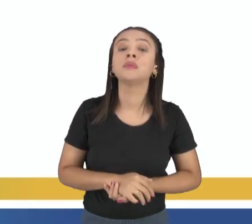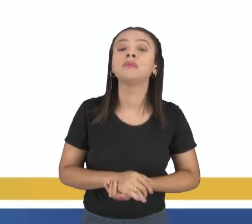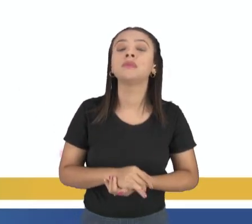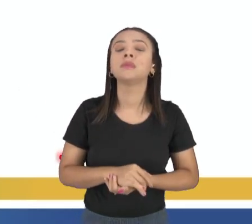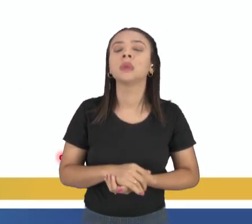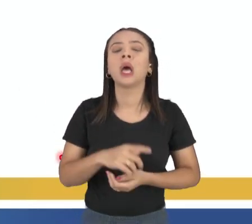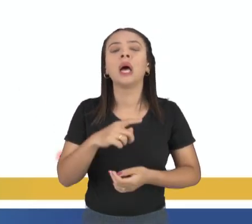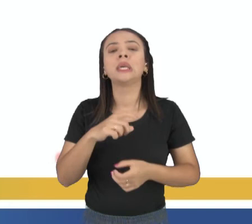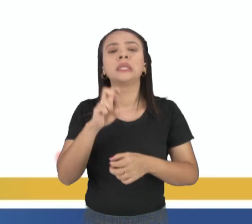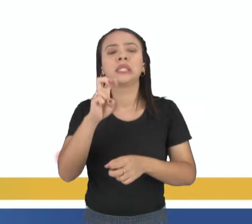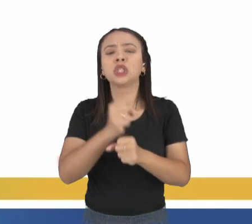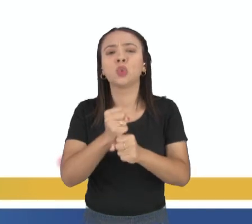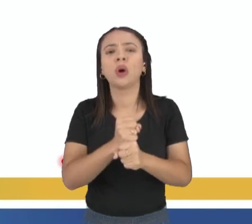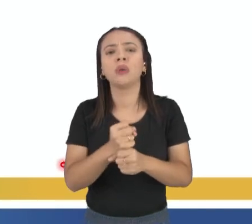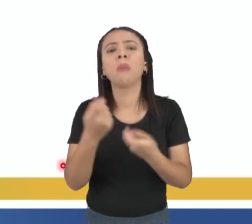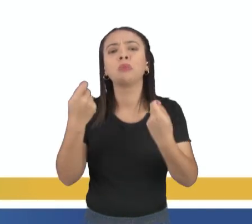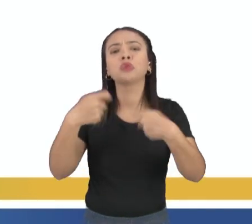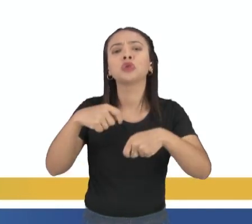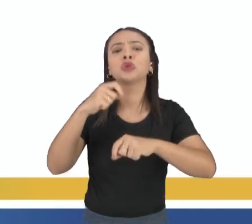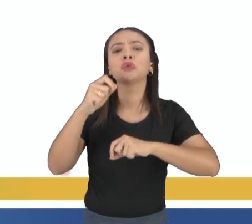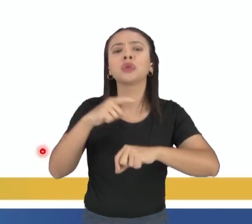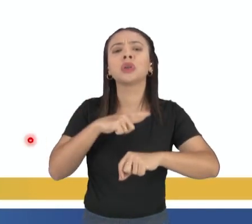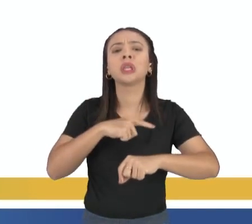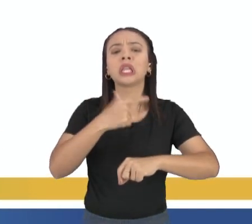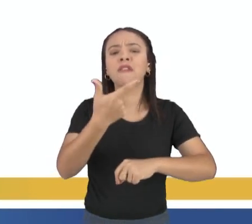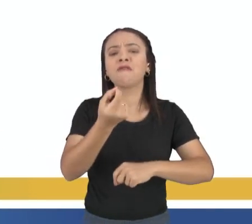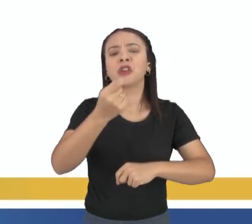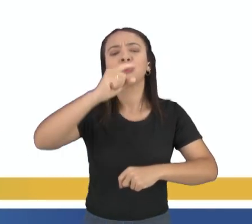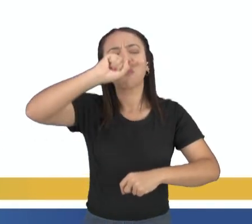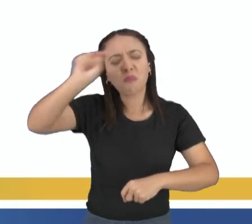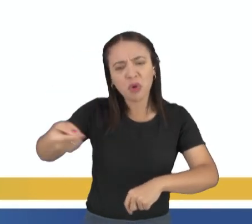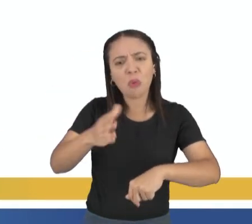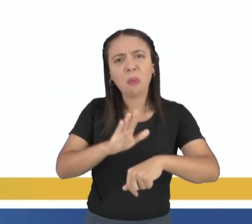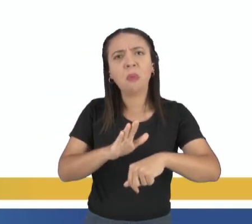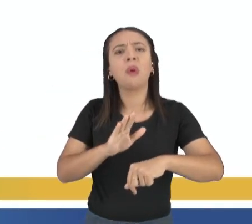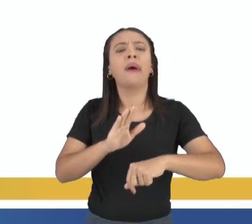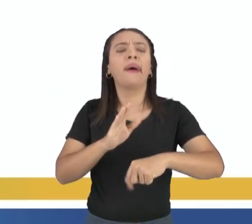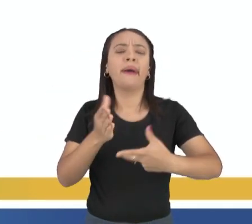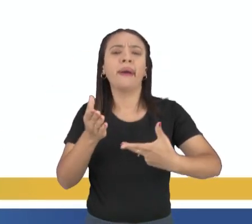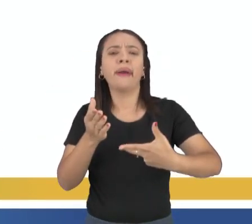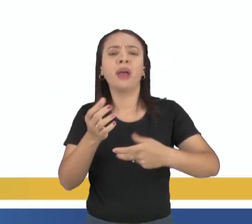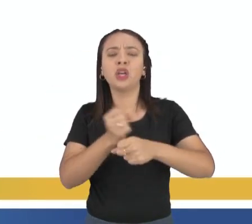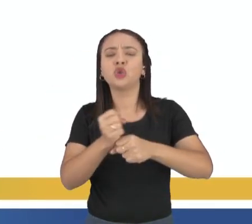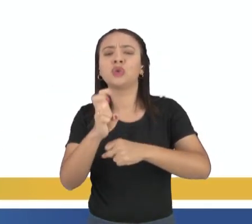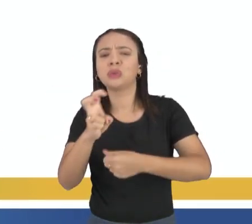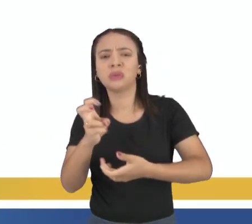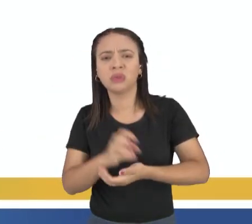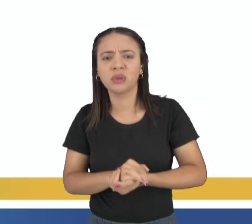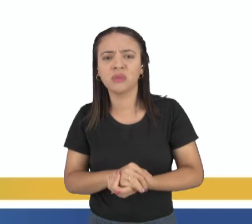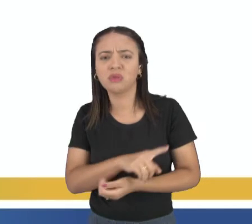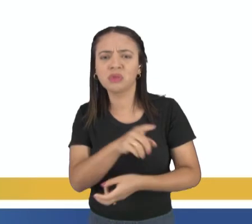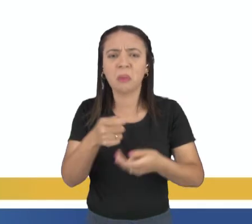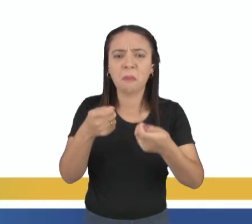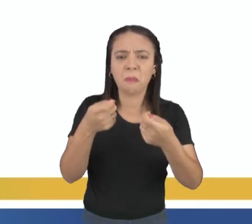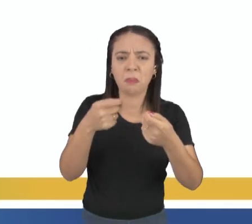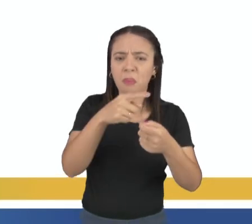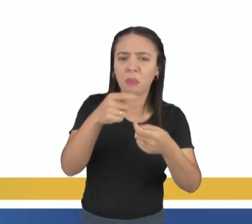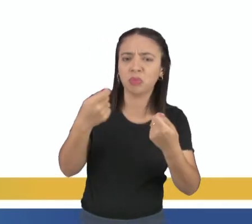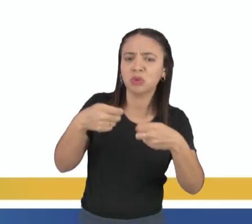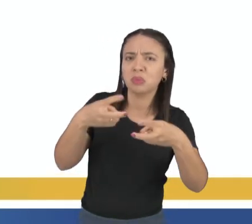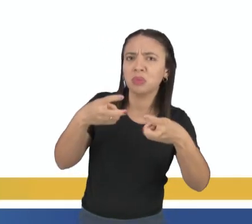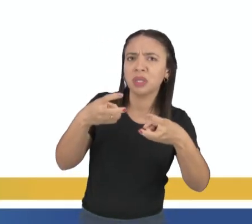algum momento o faturamento dessa empresa foi superior a 20 mil reais. Isso está correto? Em algum momento você vê esse